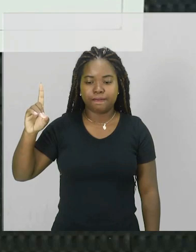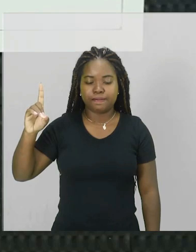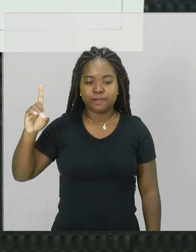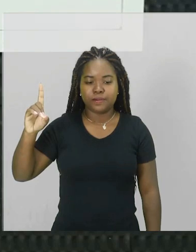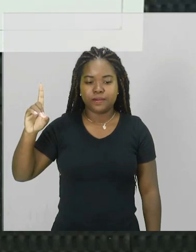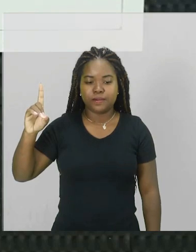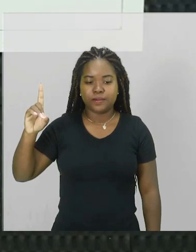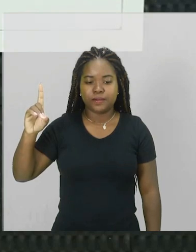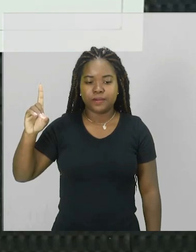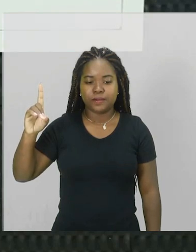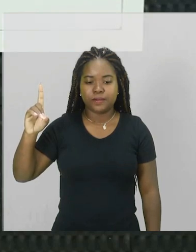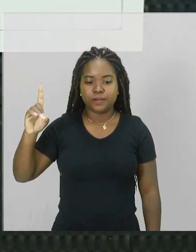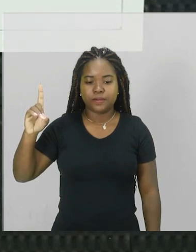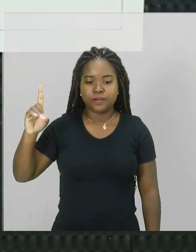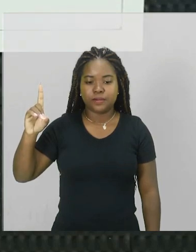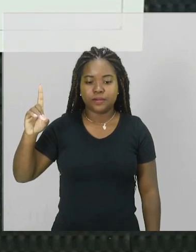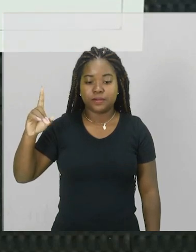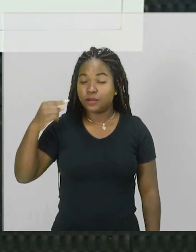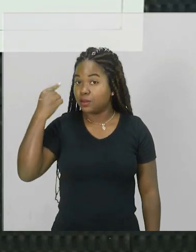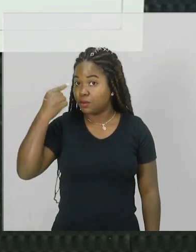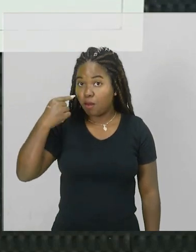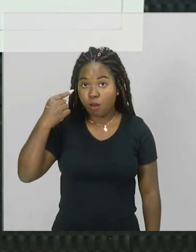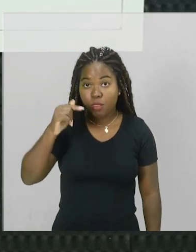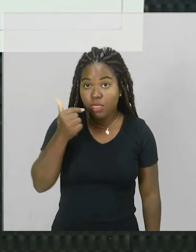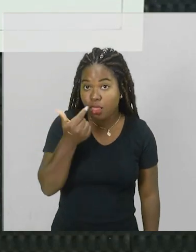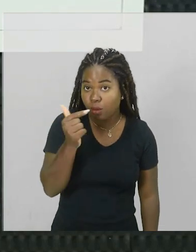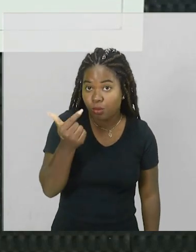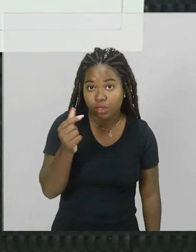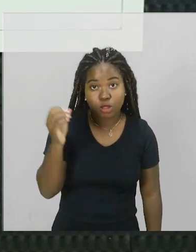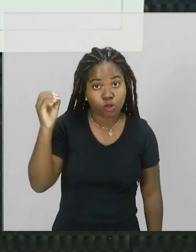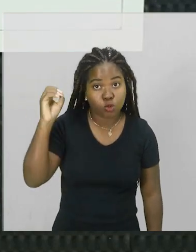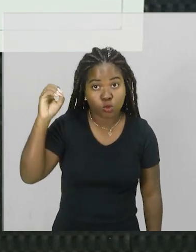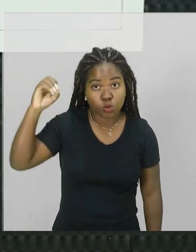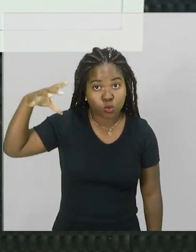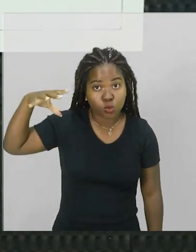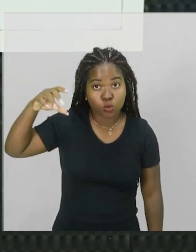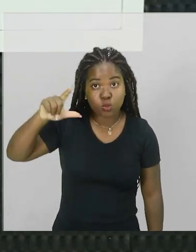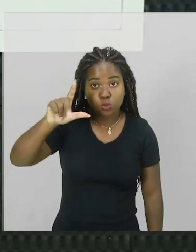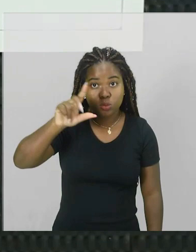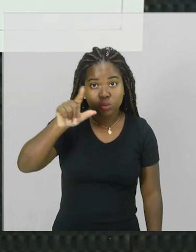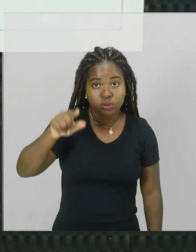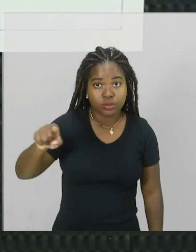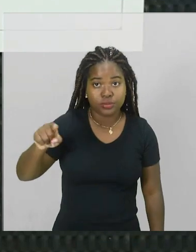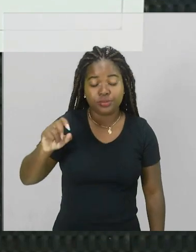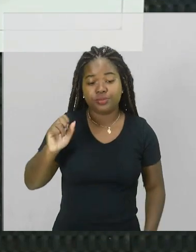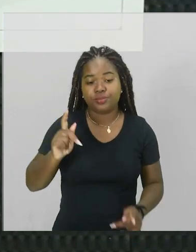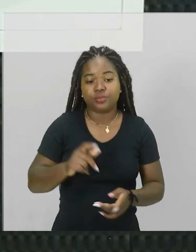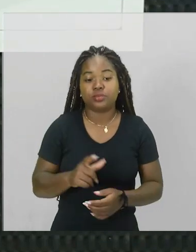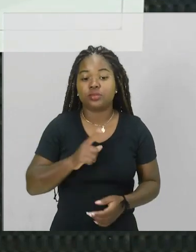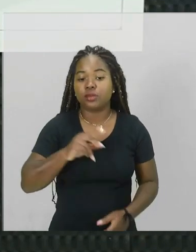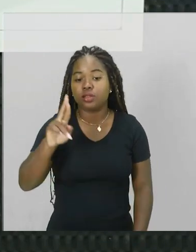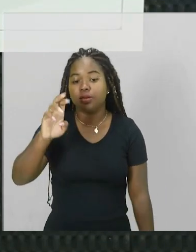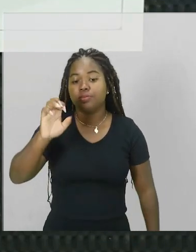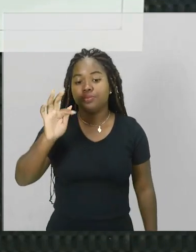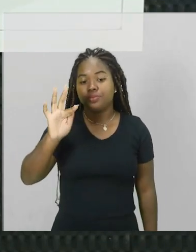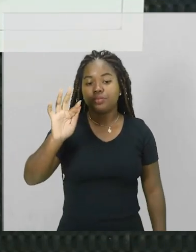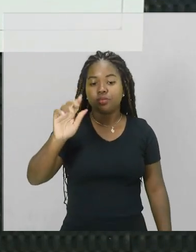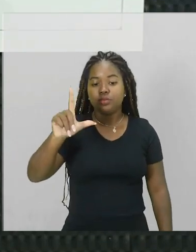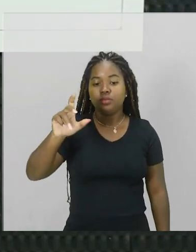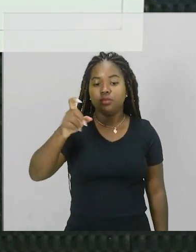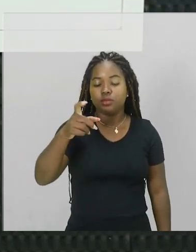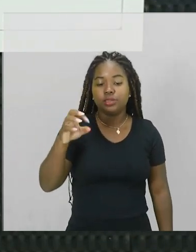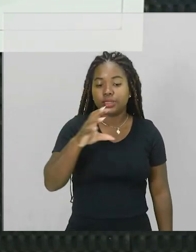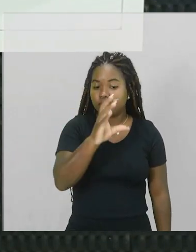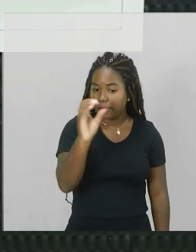emitidos pelos olhos. Mais uma vez, os nossos olhos não emitem luz. Então, ele está dizendo que existe uma reflexão, né,